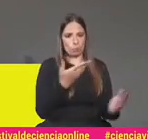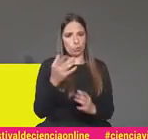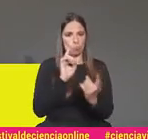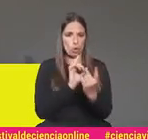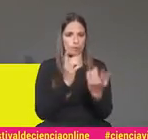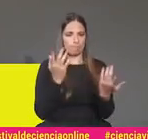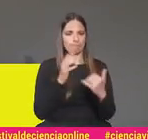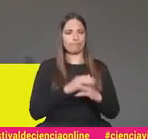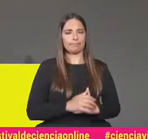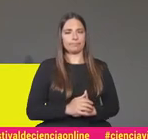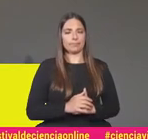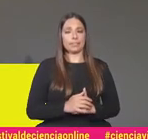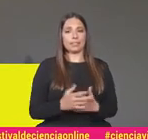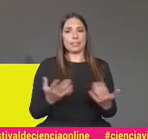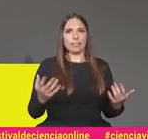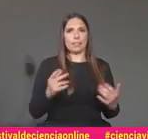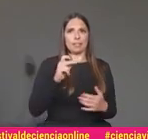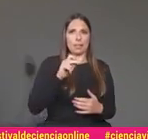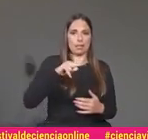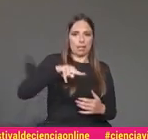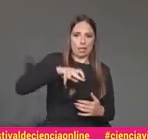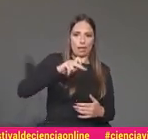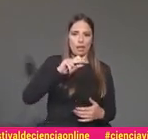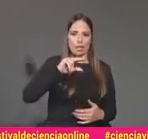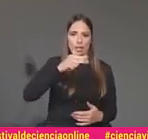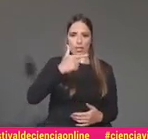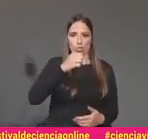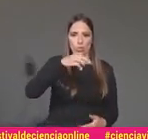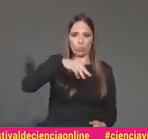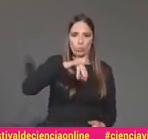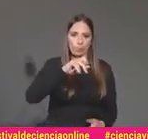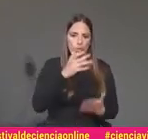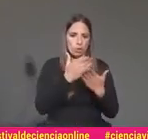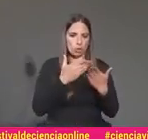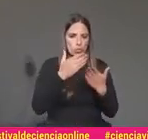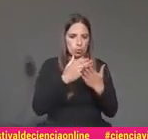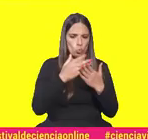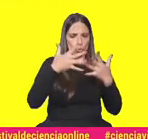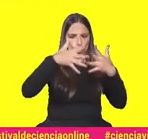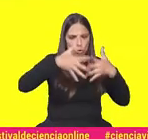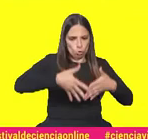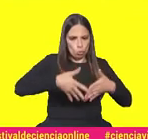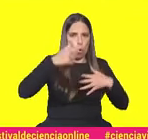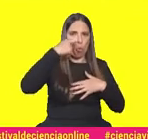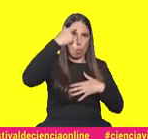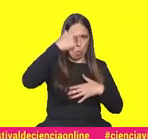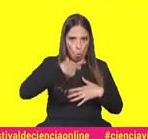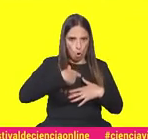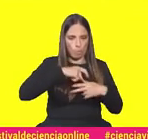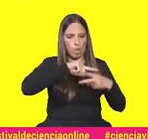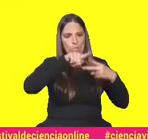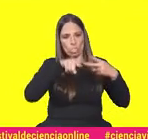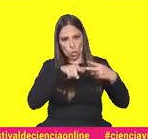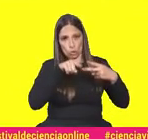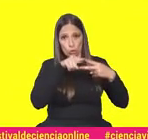pessoalmente. Bom, anatomia é o estudo das estruturas do corpo, não é? E há dois tipos de anatomia.